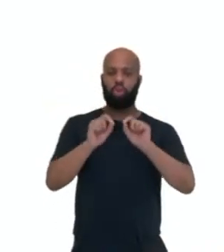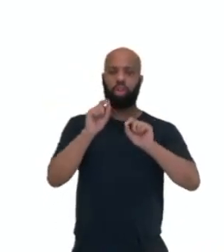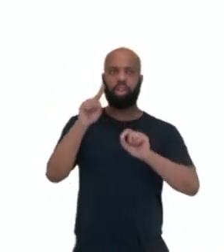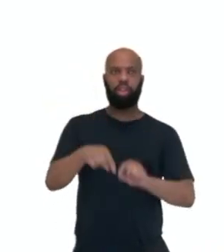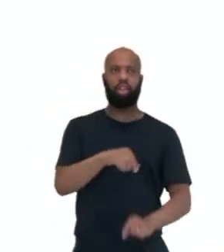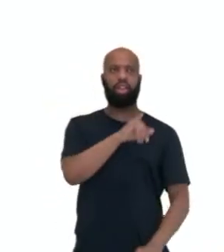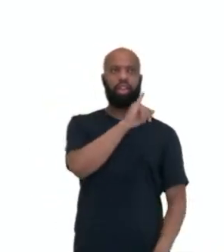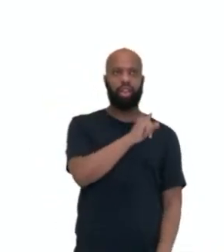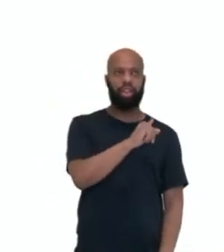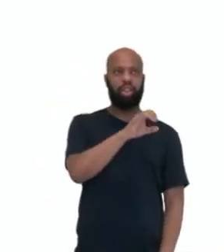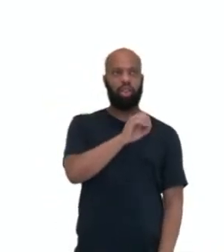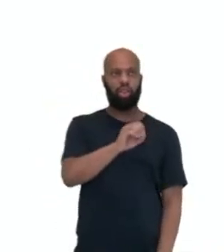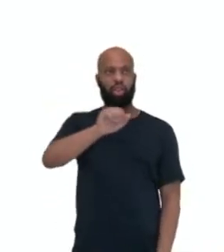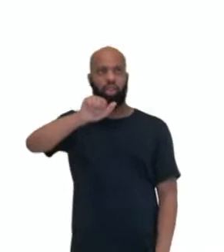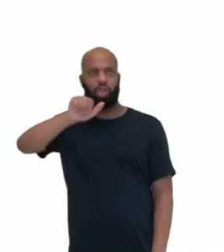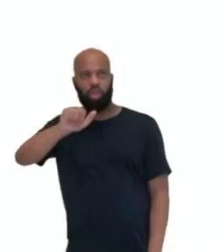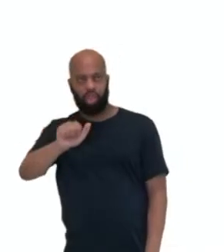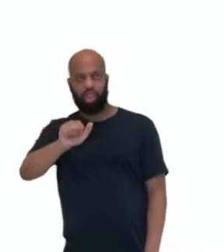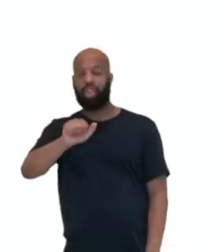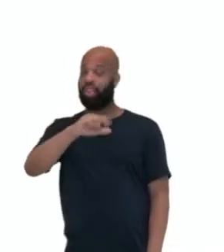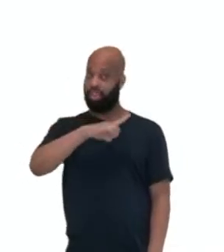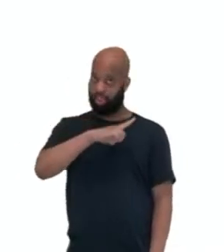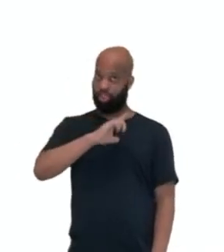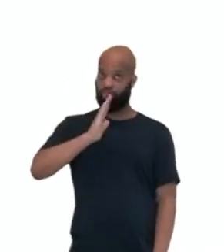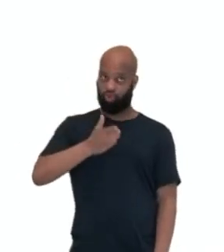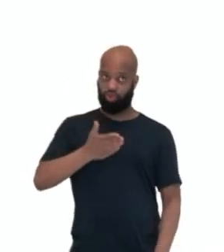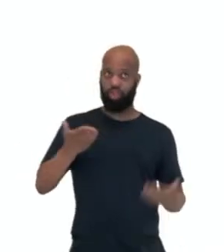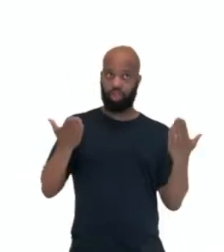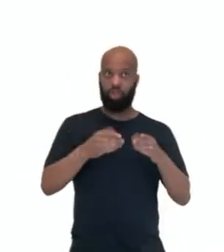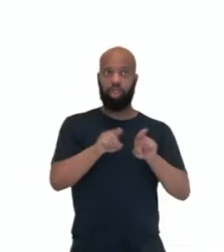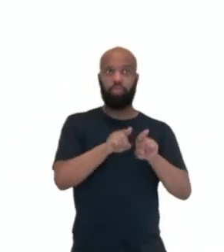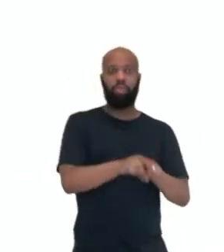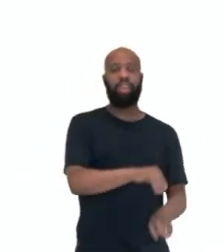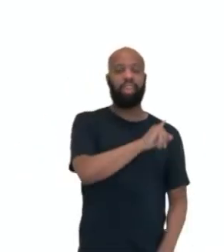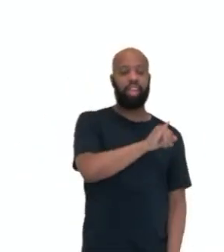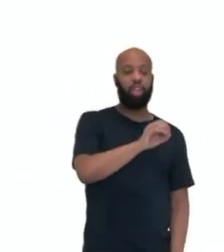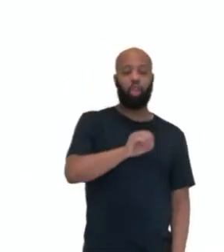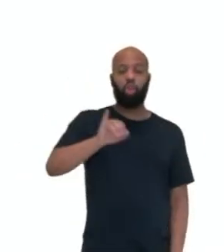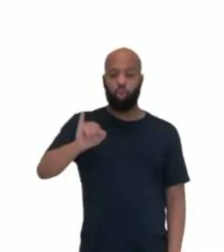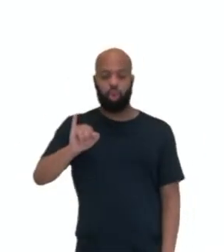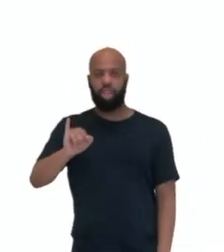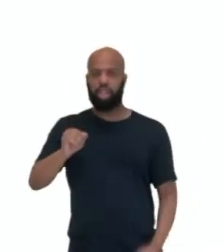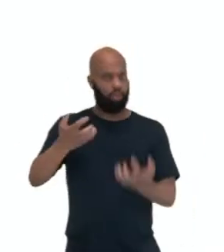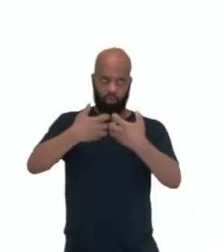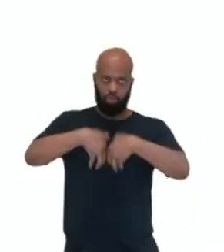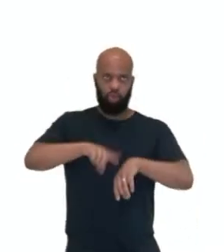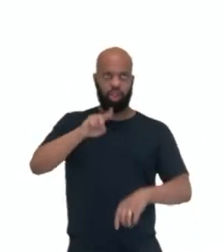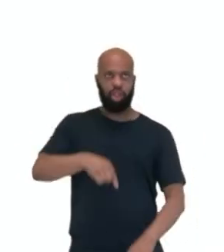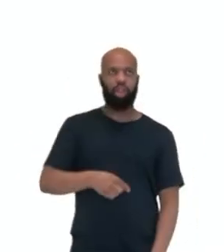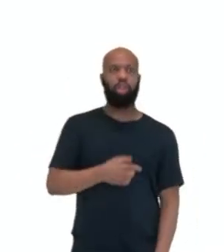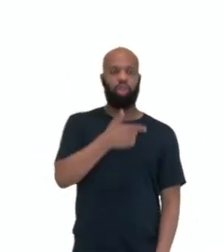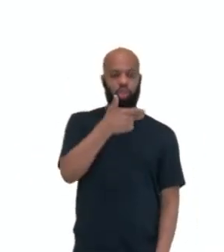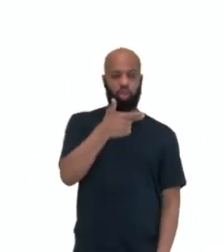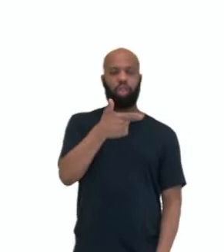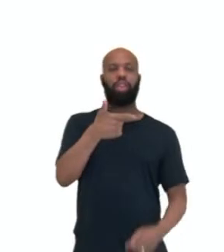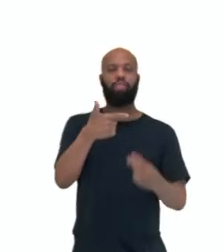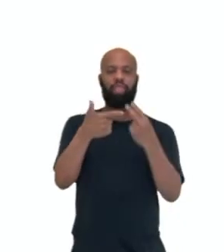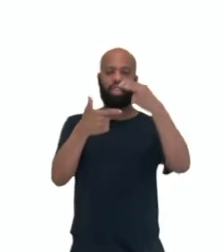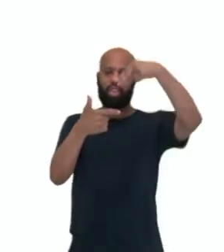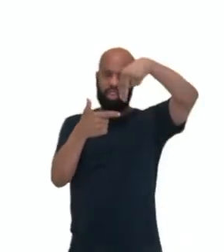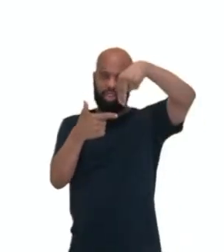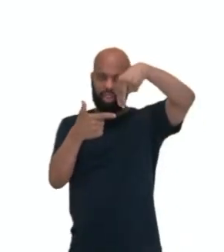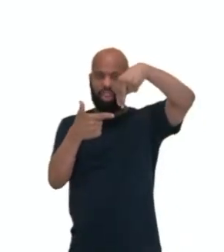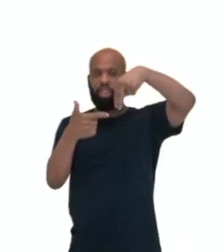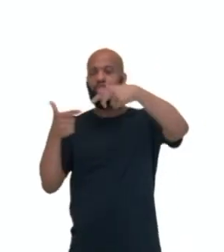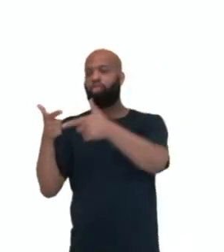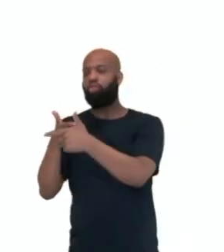opticamente inativo, ó, IOI, inativo vai ser o 2 elevado a N dividido por